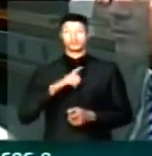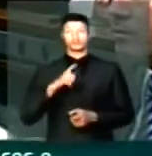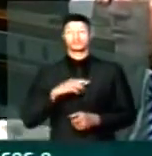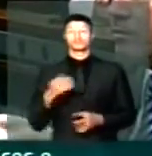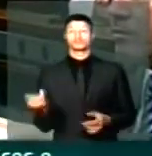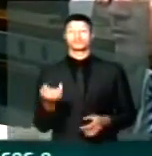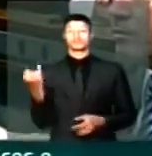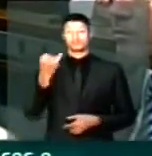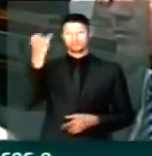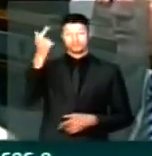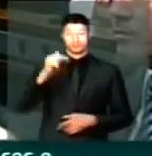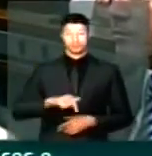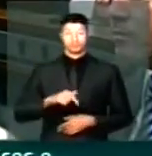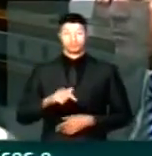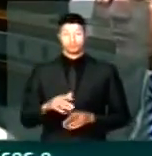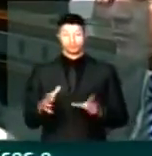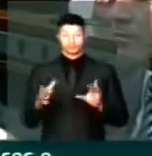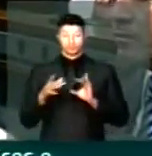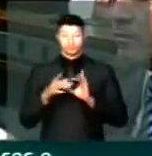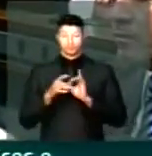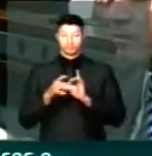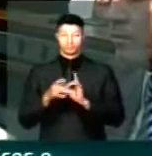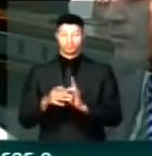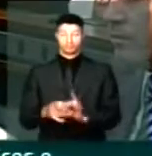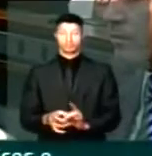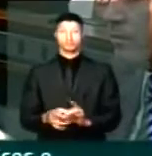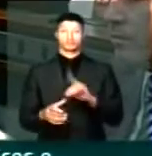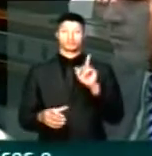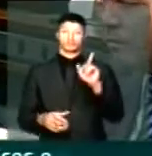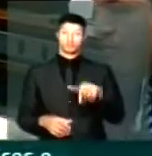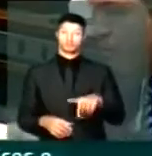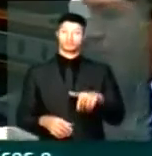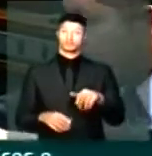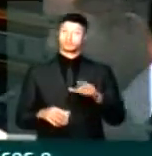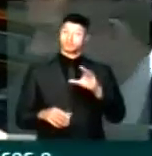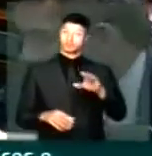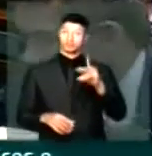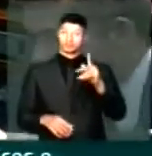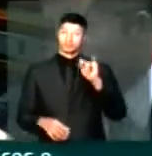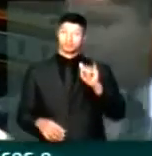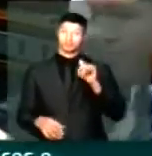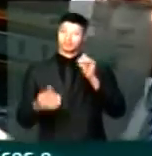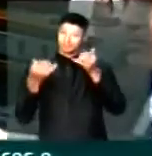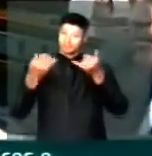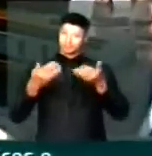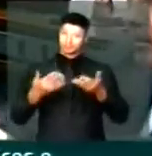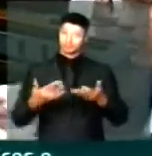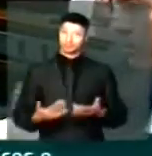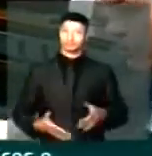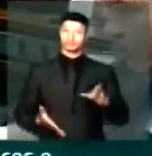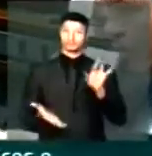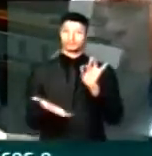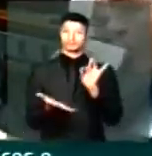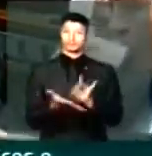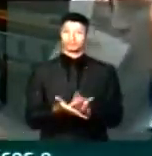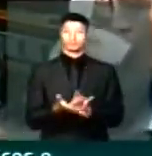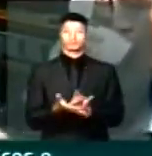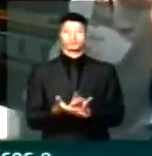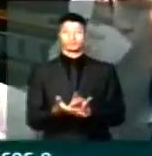de importante neste contexto é que esta CPI afirme a sua